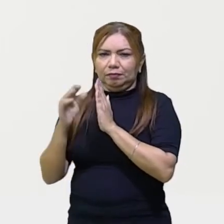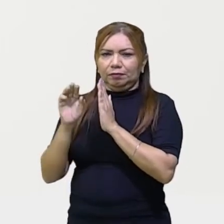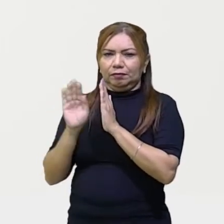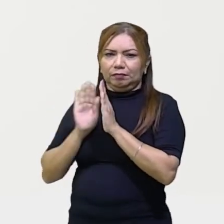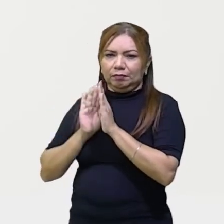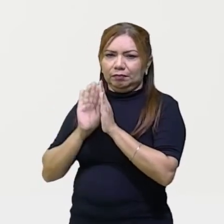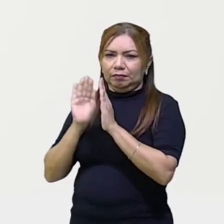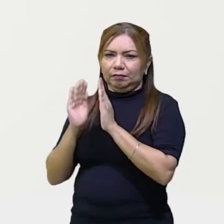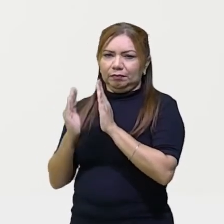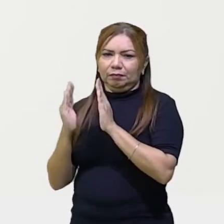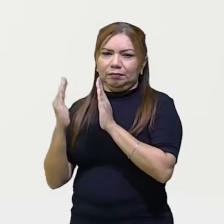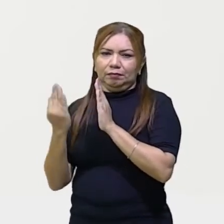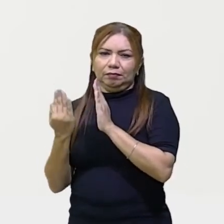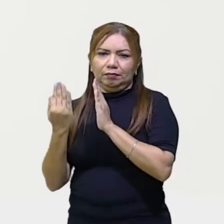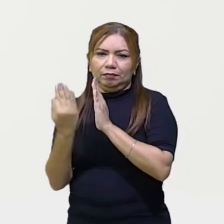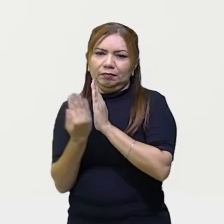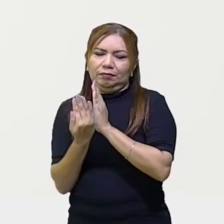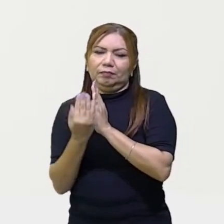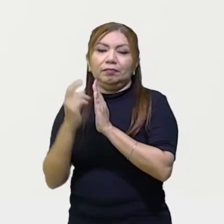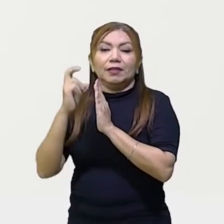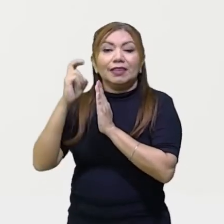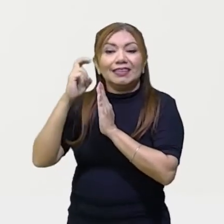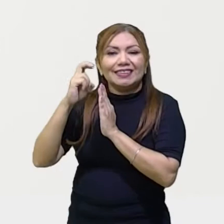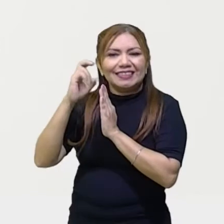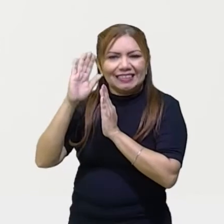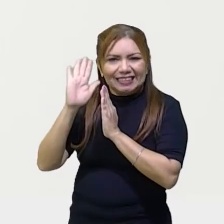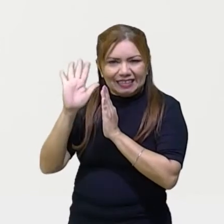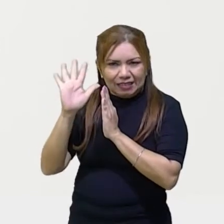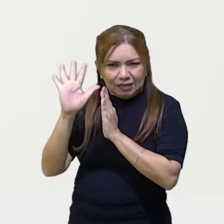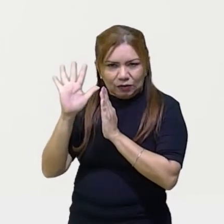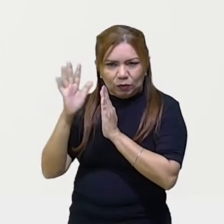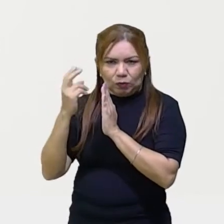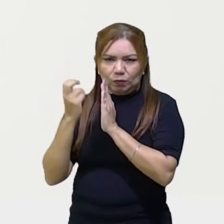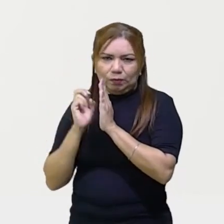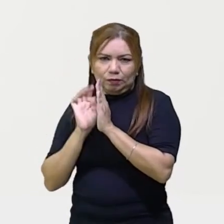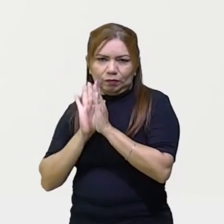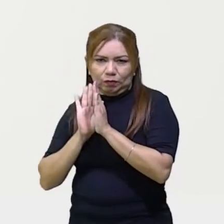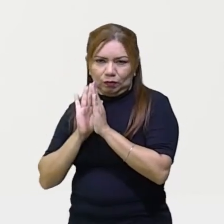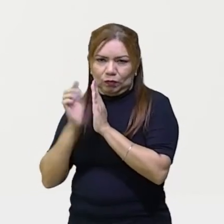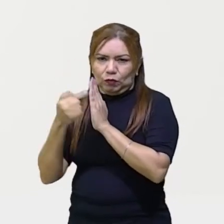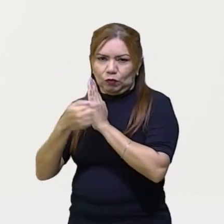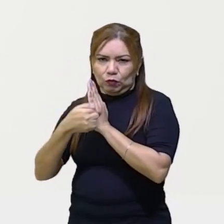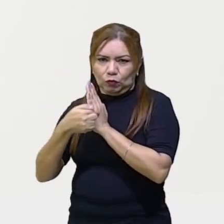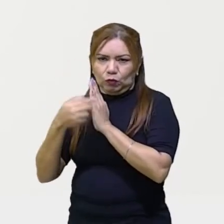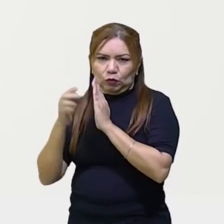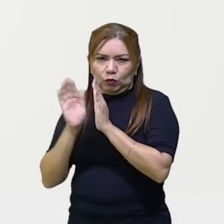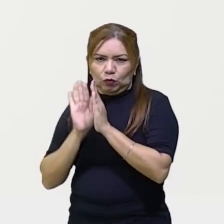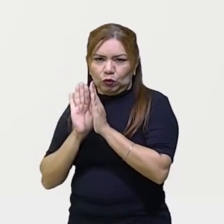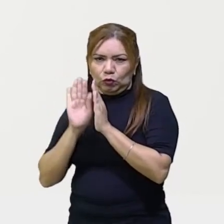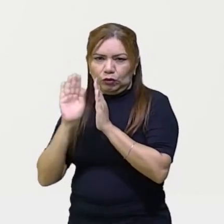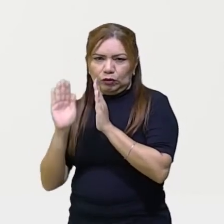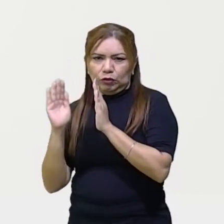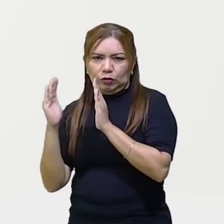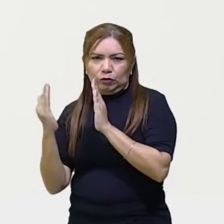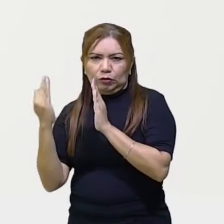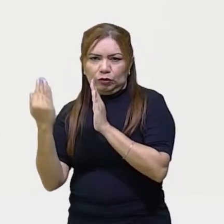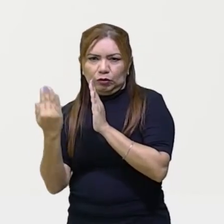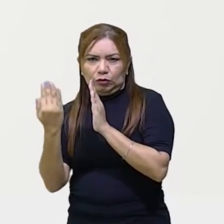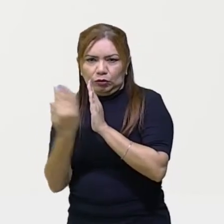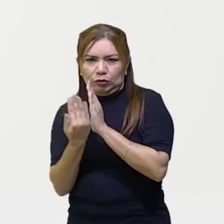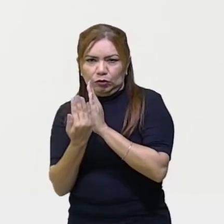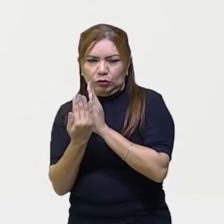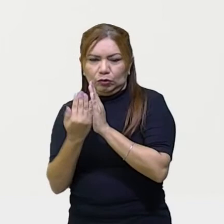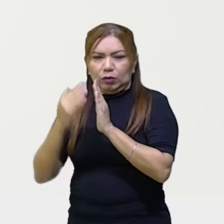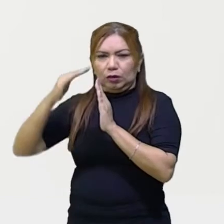as outras Duas Faces que uma embaixo é alto em cima que eu também chama de base é